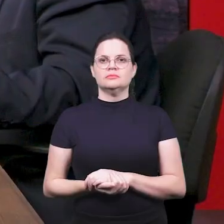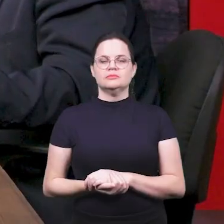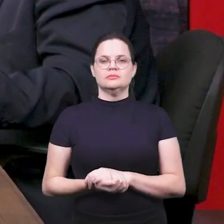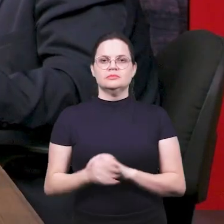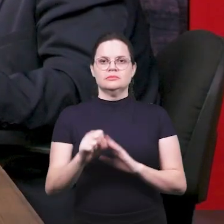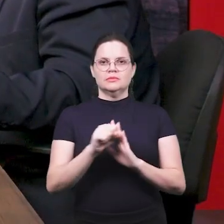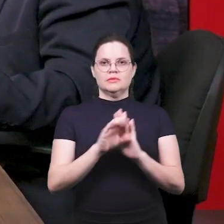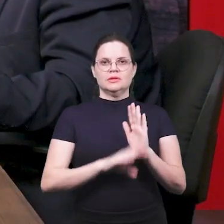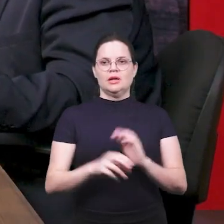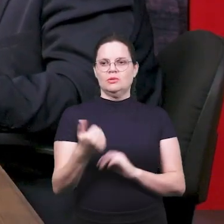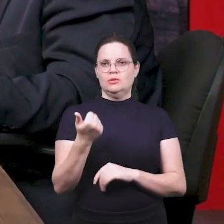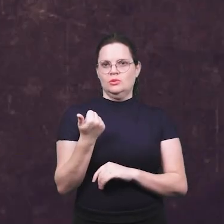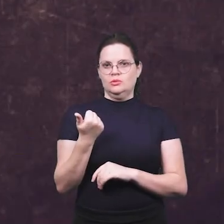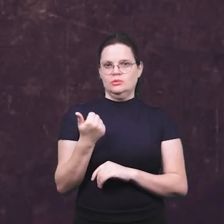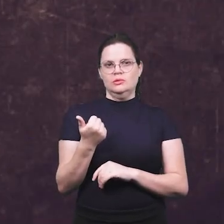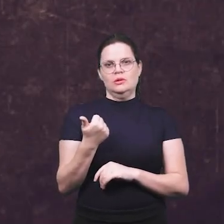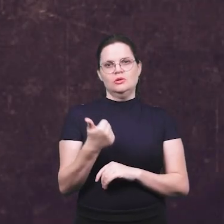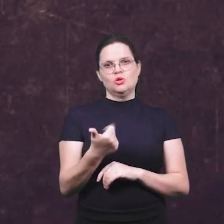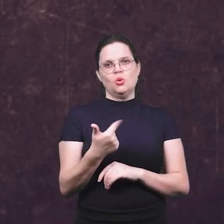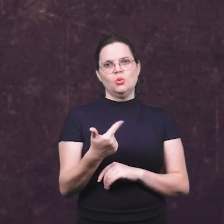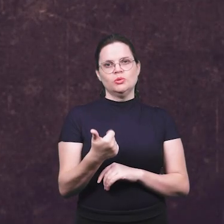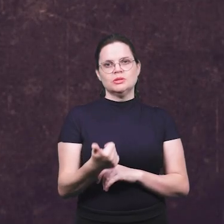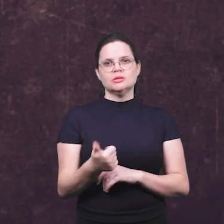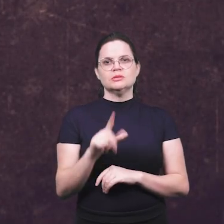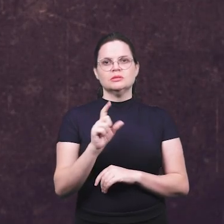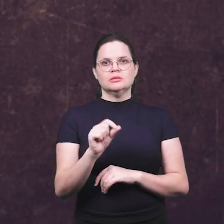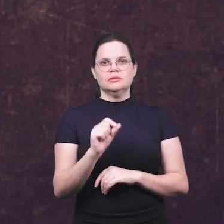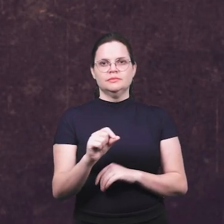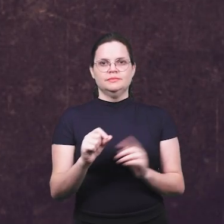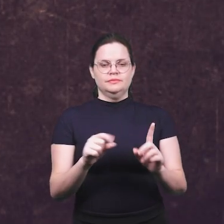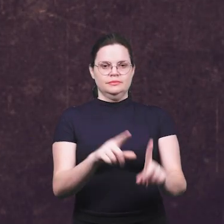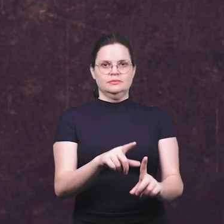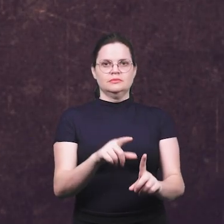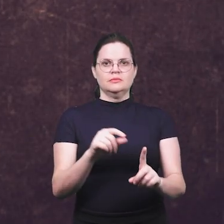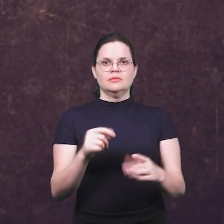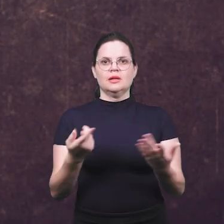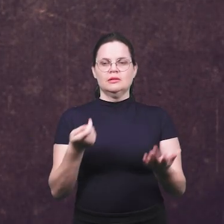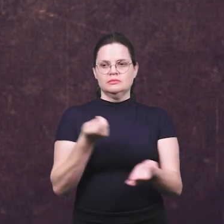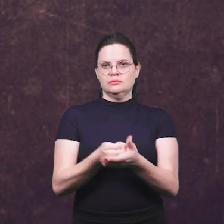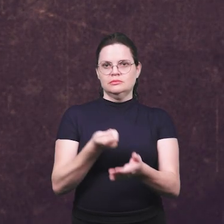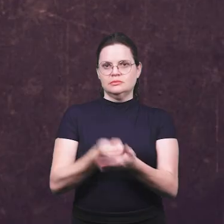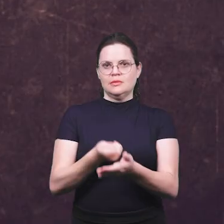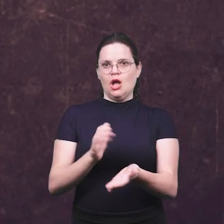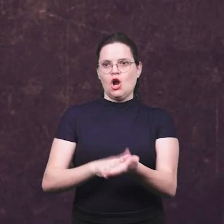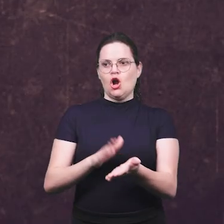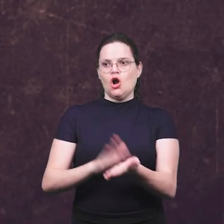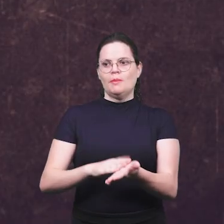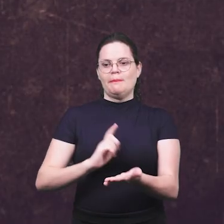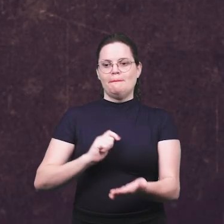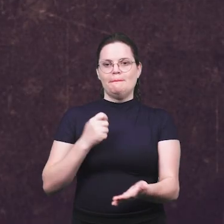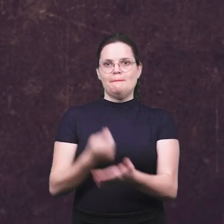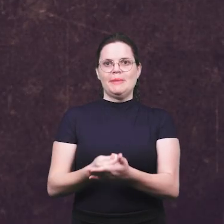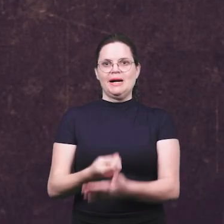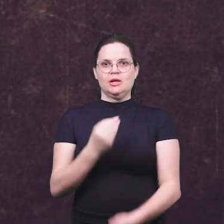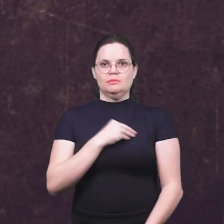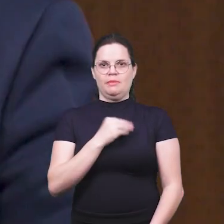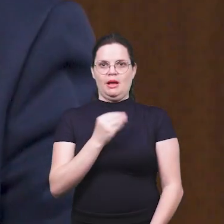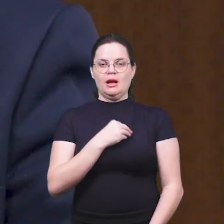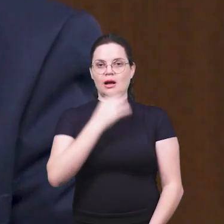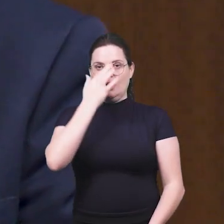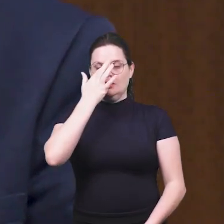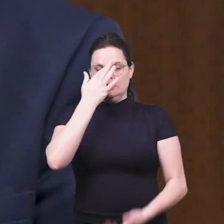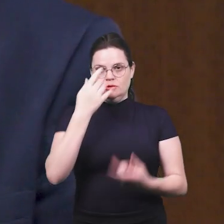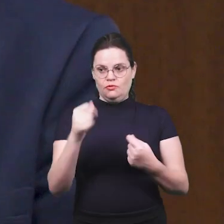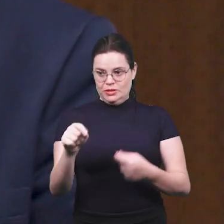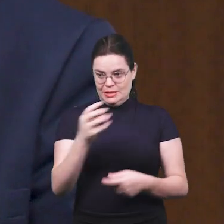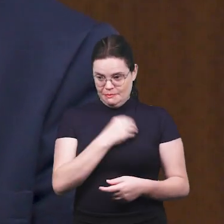No século XII, a instituição da Santa Inquisição, que era o tribunal do Santo